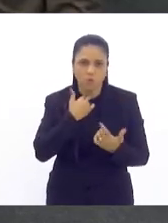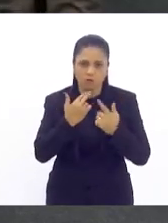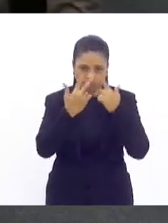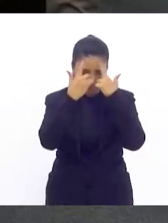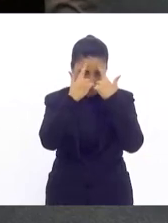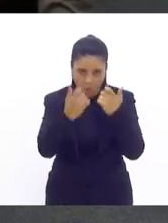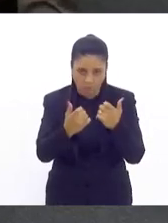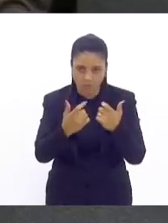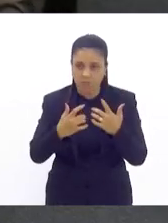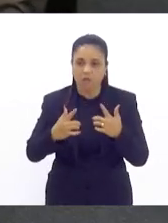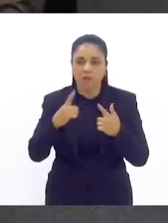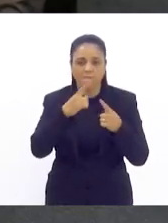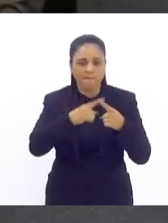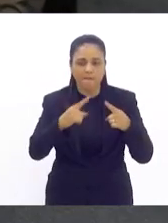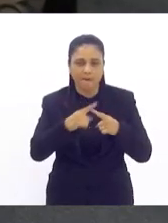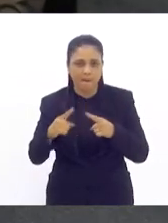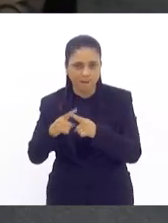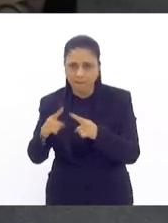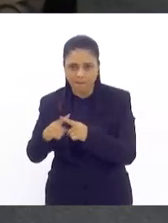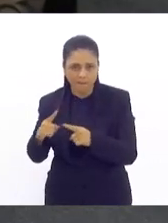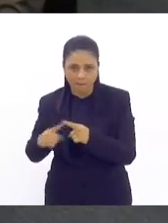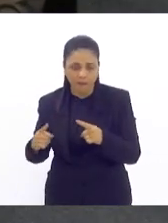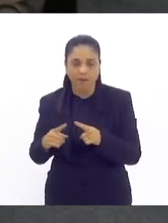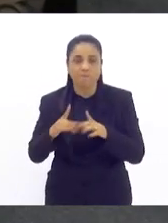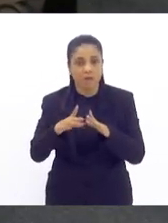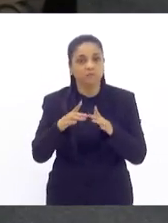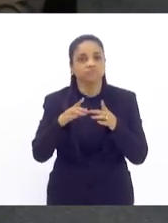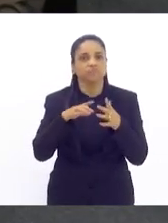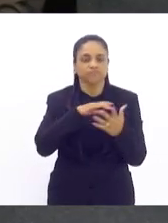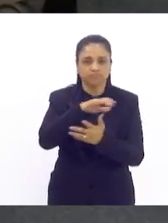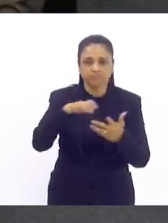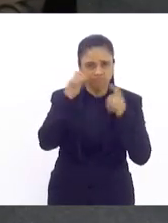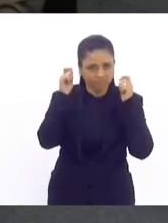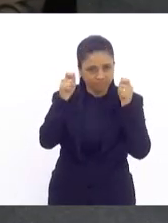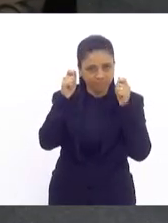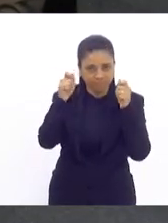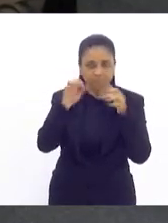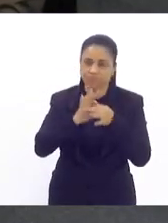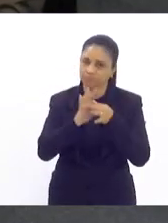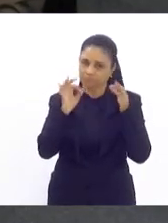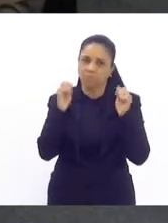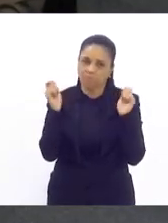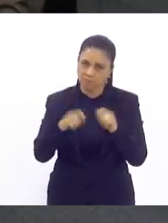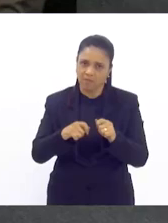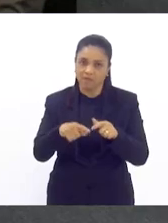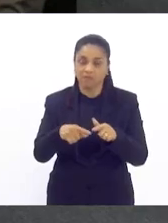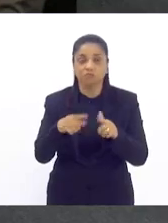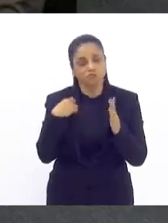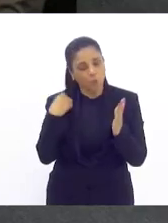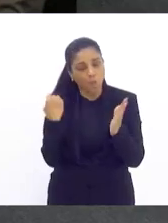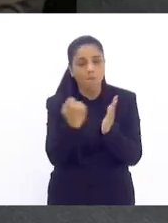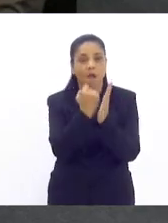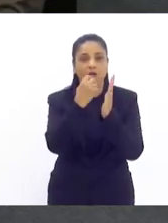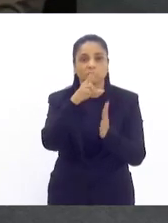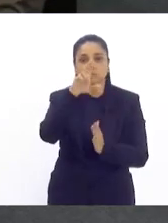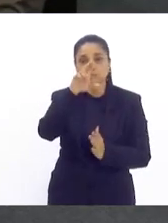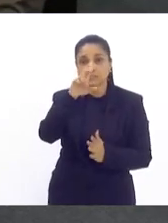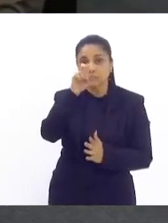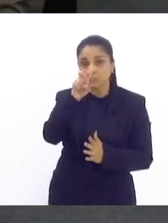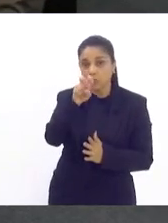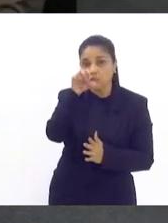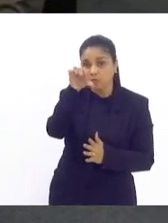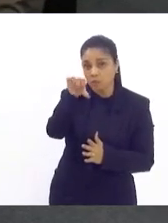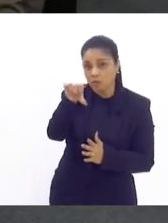não pode ter confusão mas manifestação democrática ainda mais num dia que se tinha ali o Marco de 59 anos